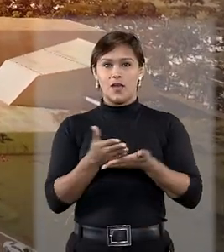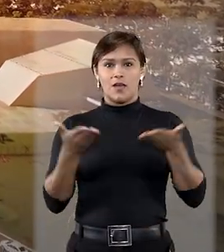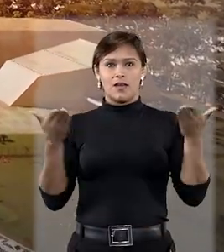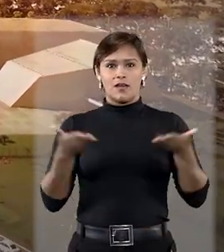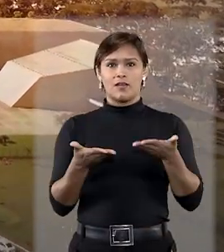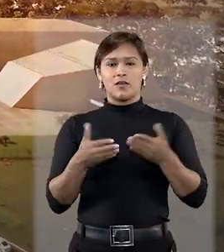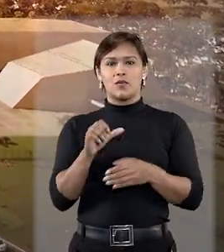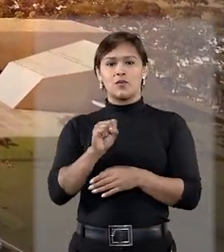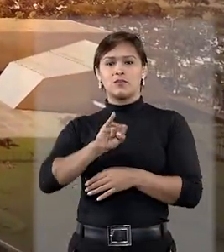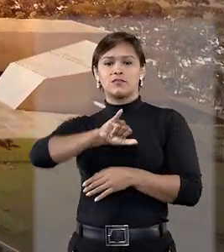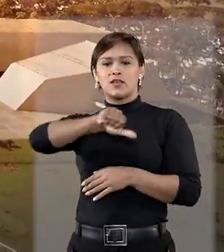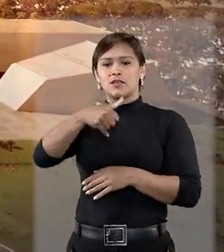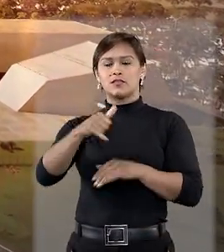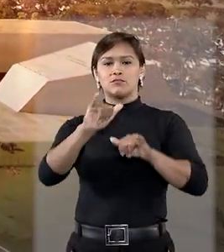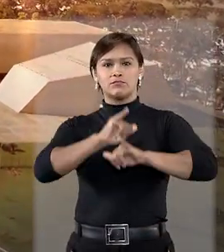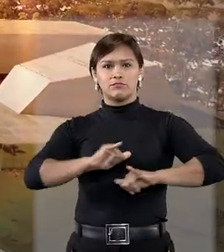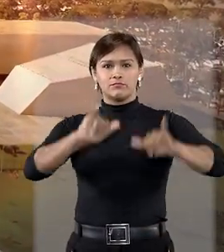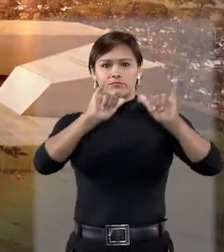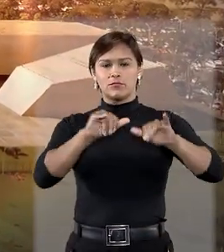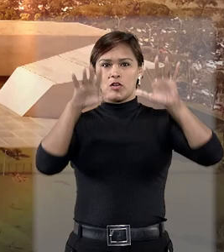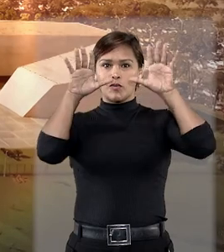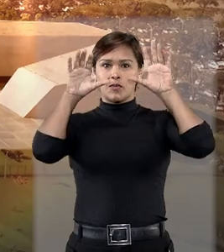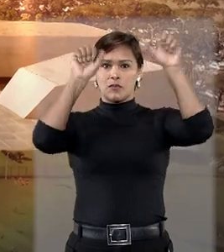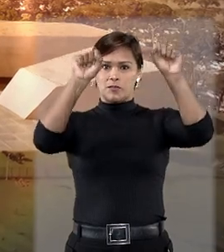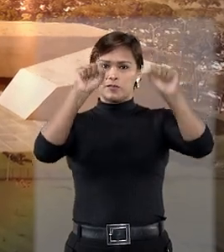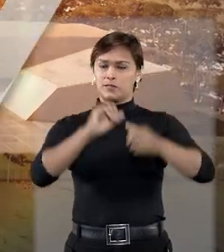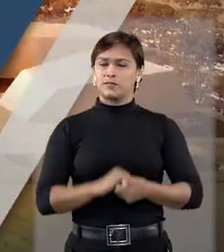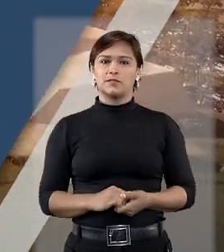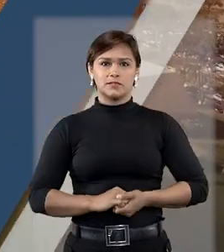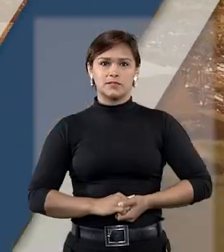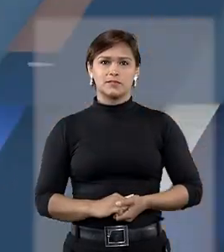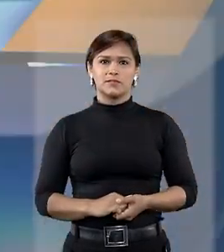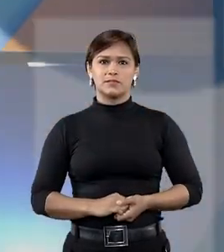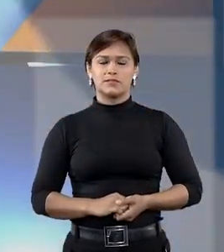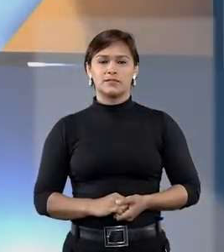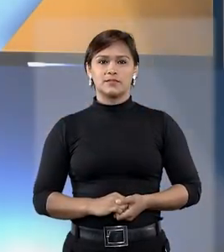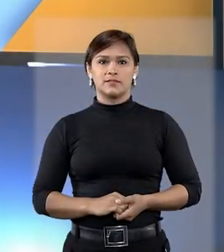Começa agora o programa do Superior Tribunal de Justiça.